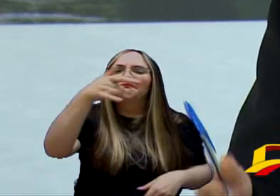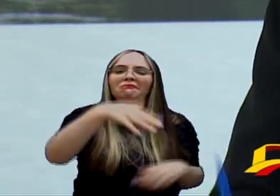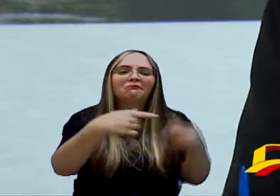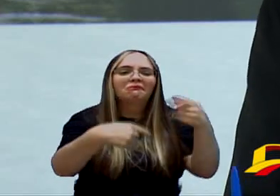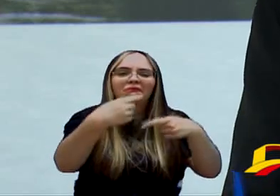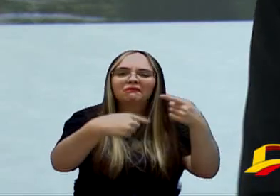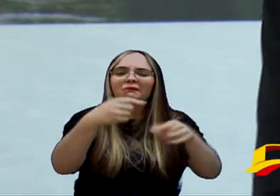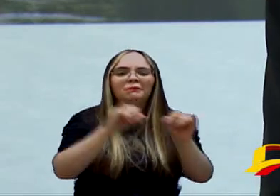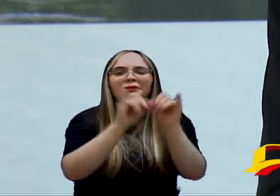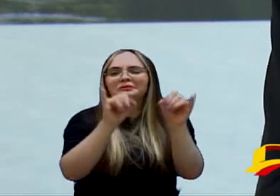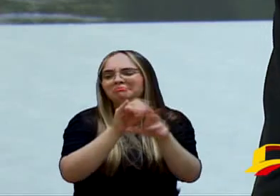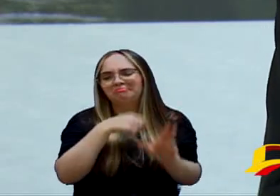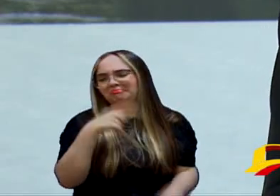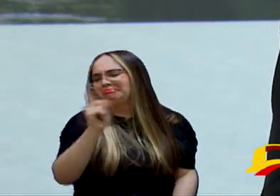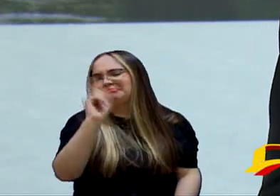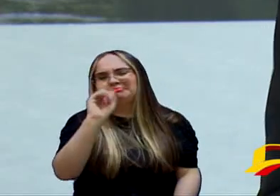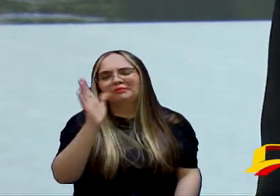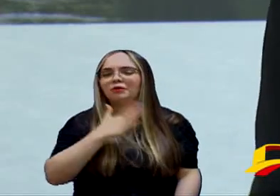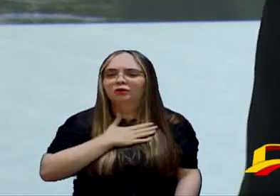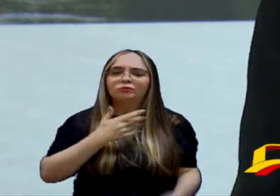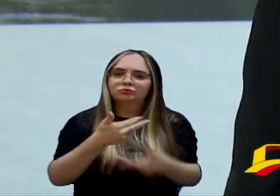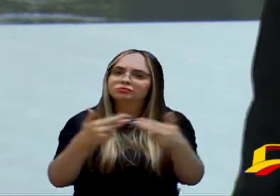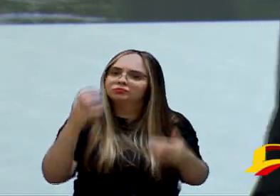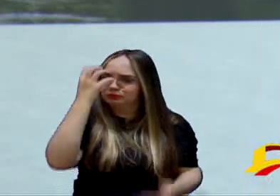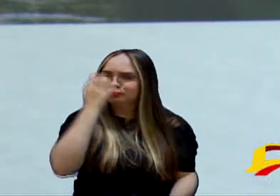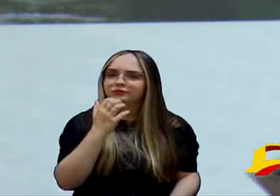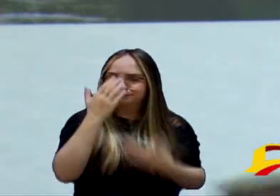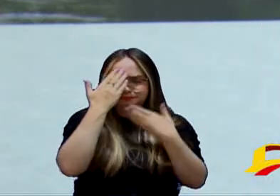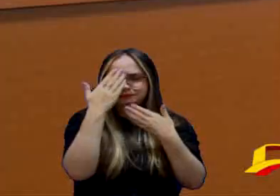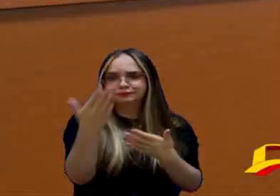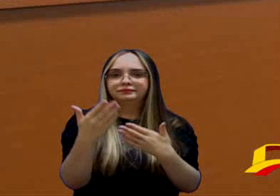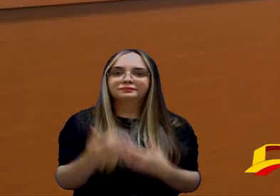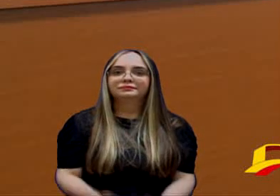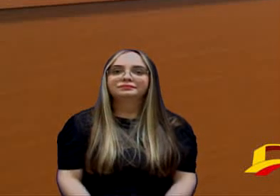mesquinho como Vereador representa nessa casa obrigado